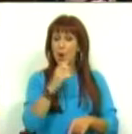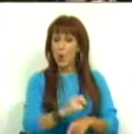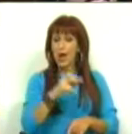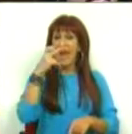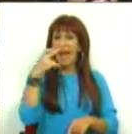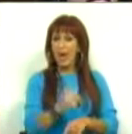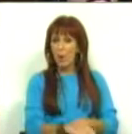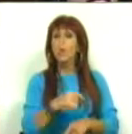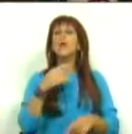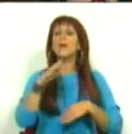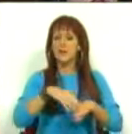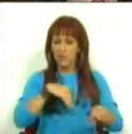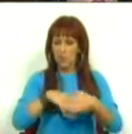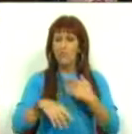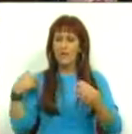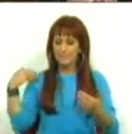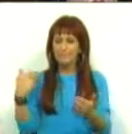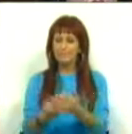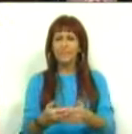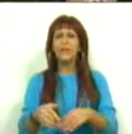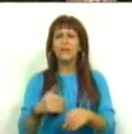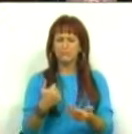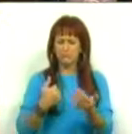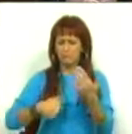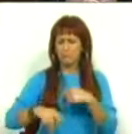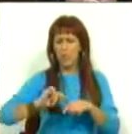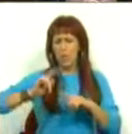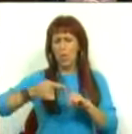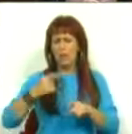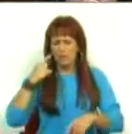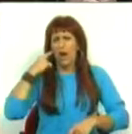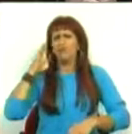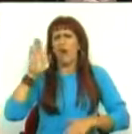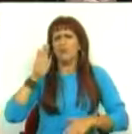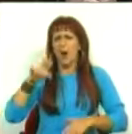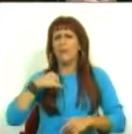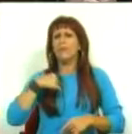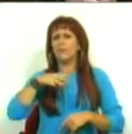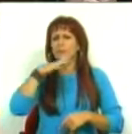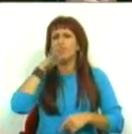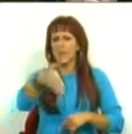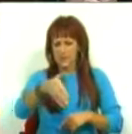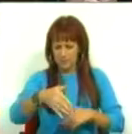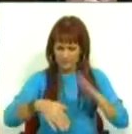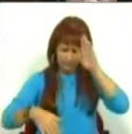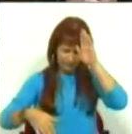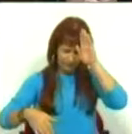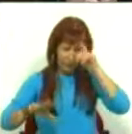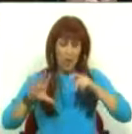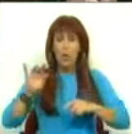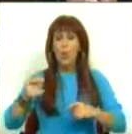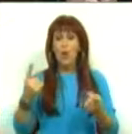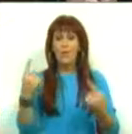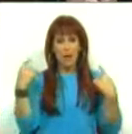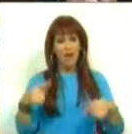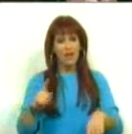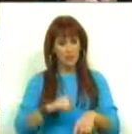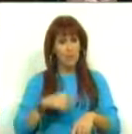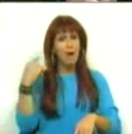estavam a ser cometidos. E fê-lo há mais de um ano, ou seja, quando ainda